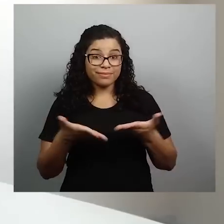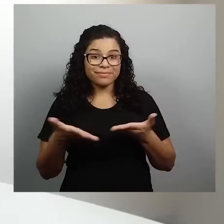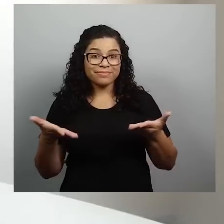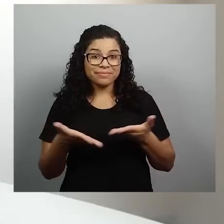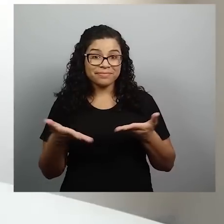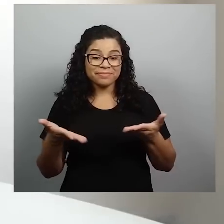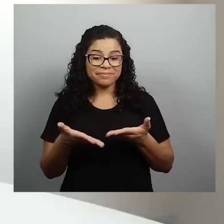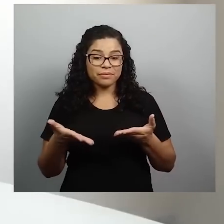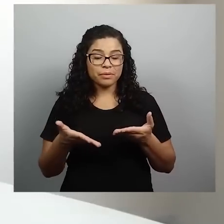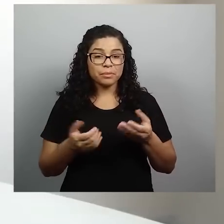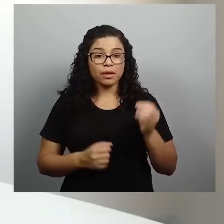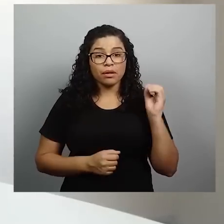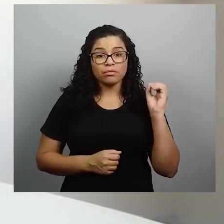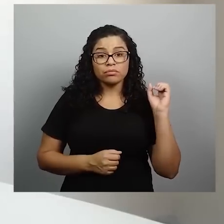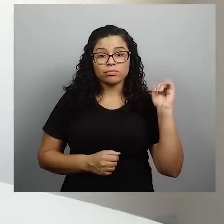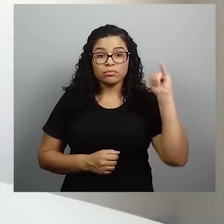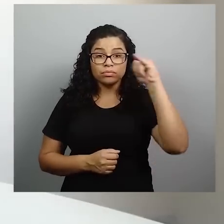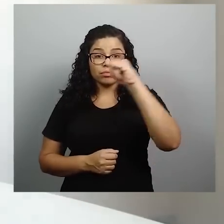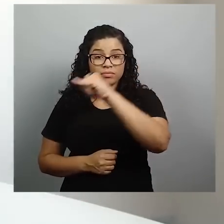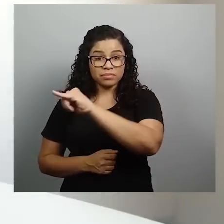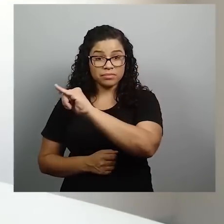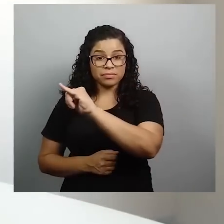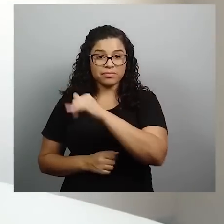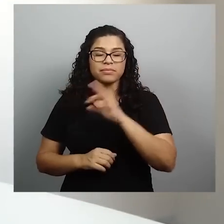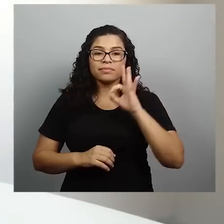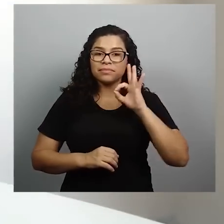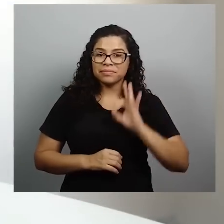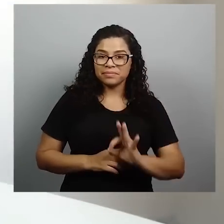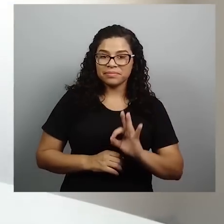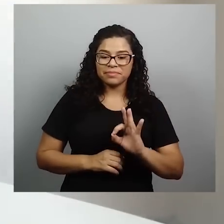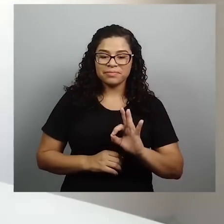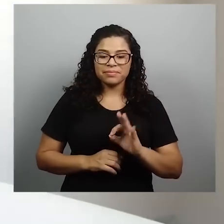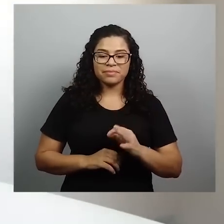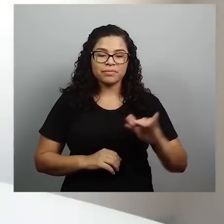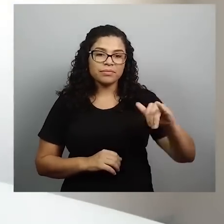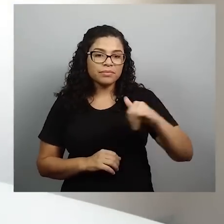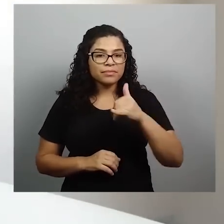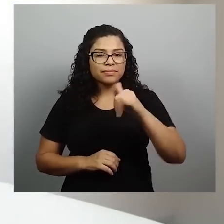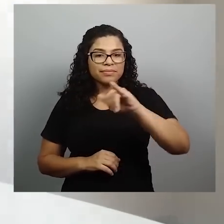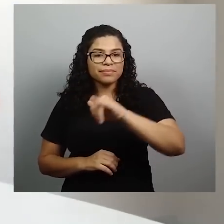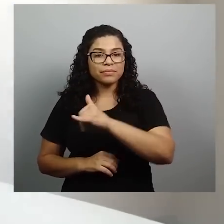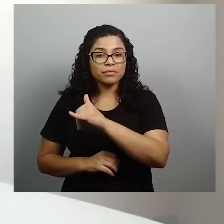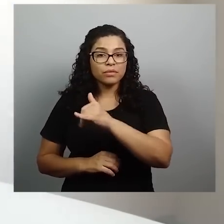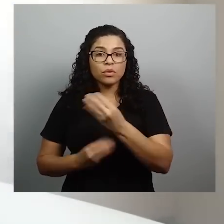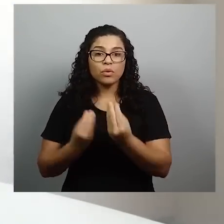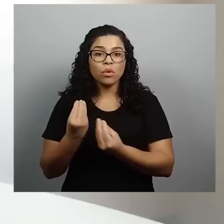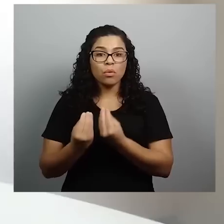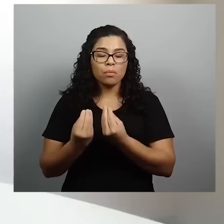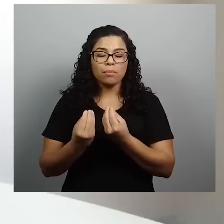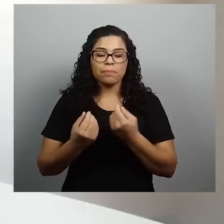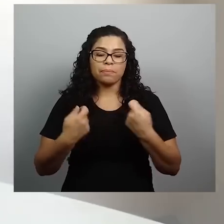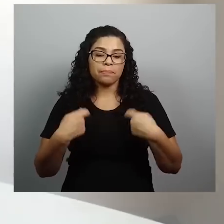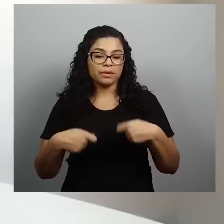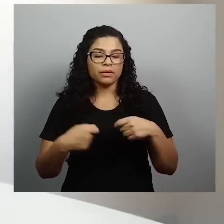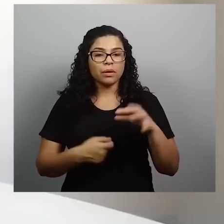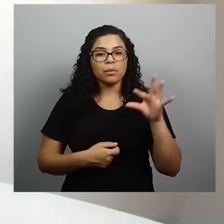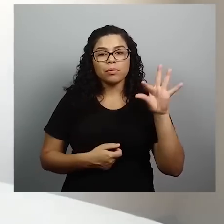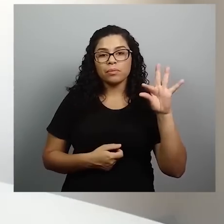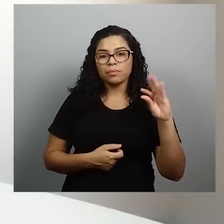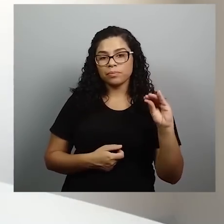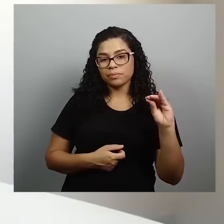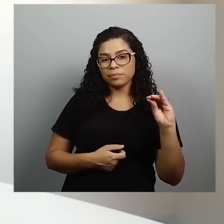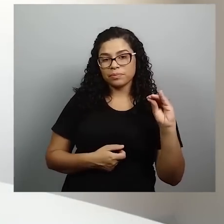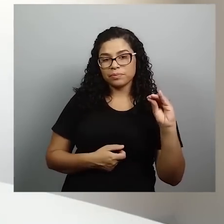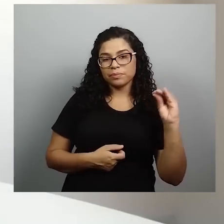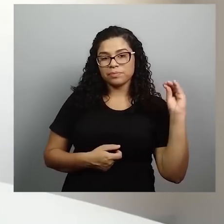Legal? Agora, para jogar e ele planar, voar, você segura aqui